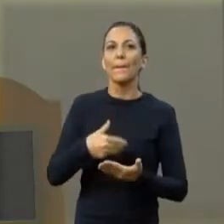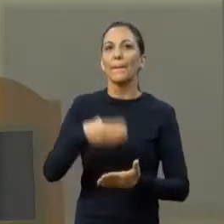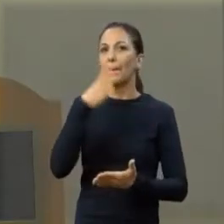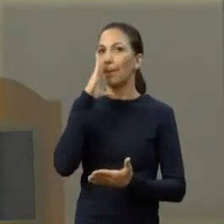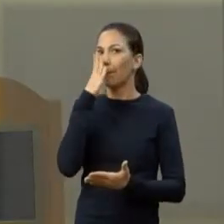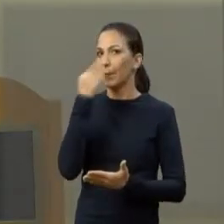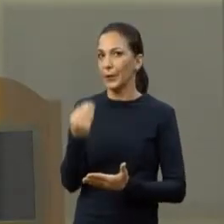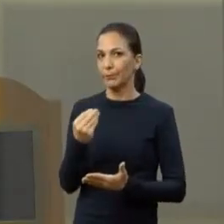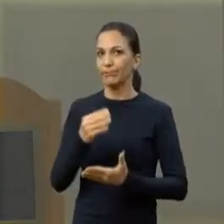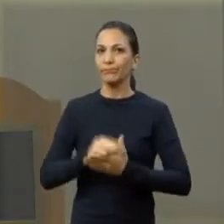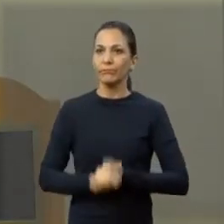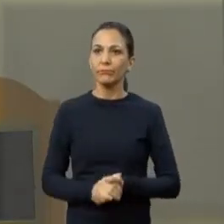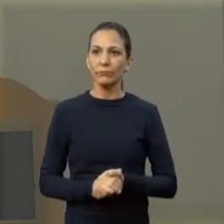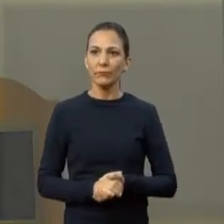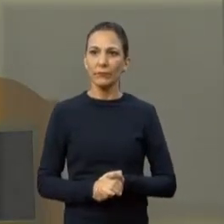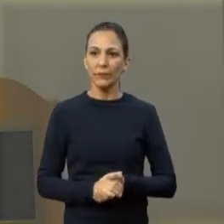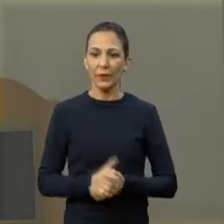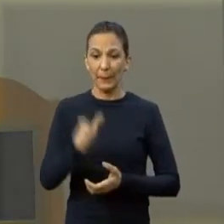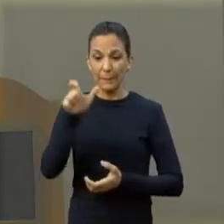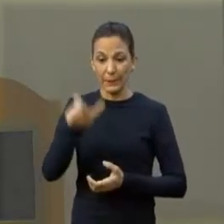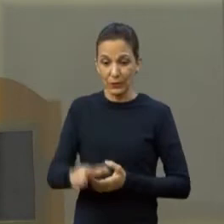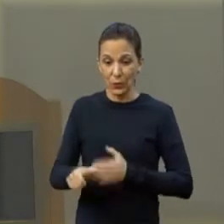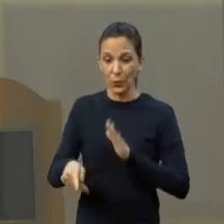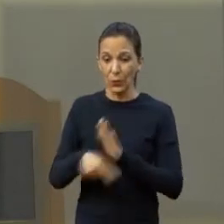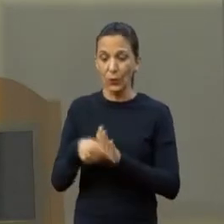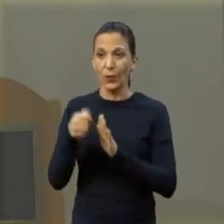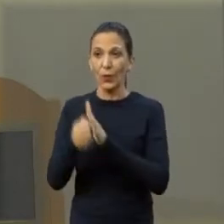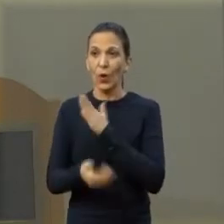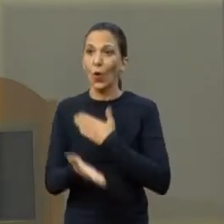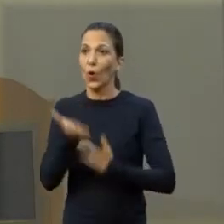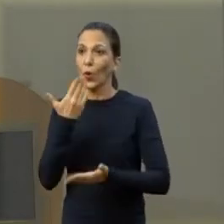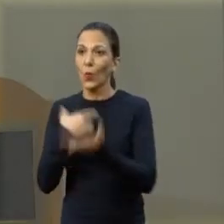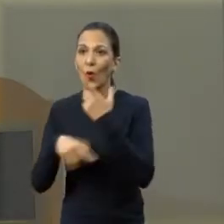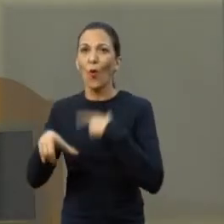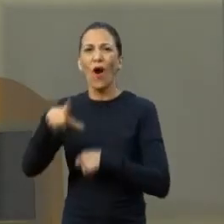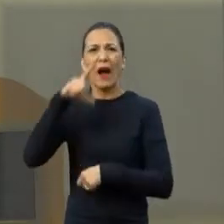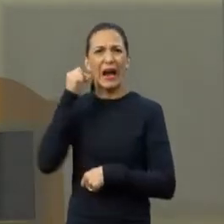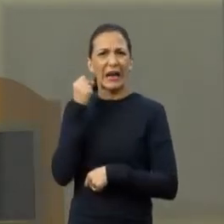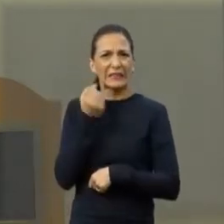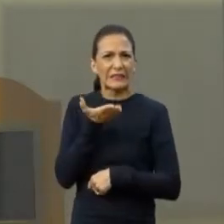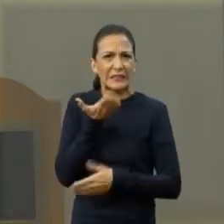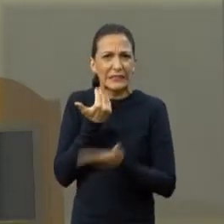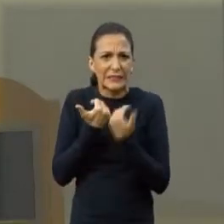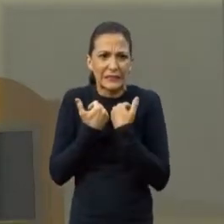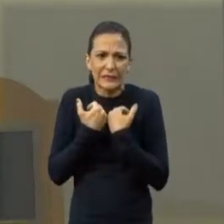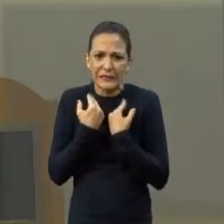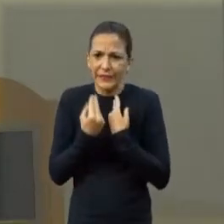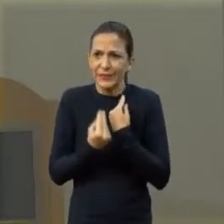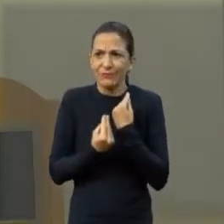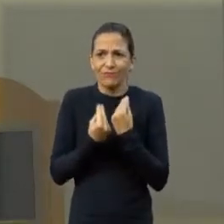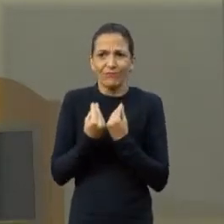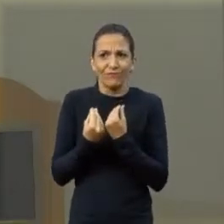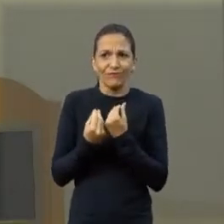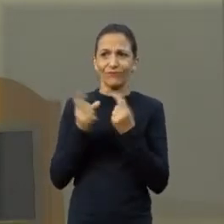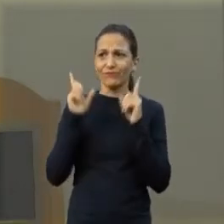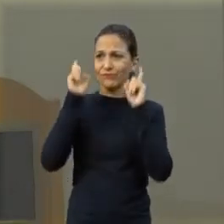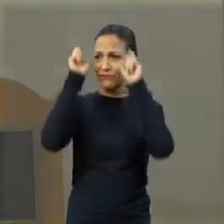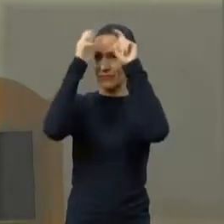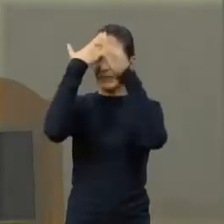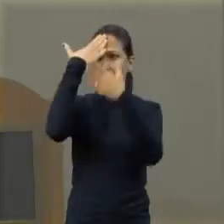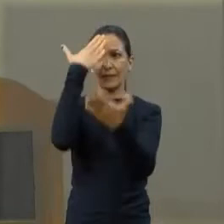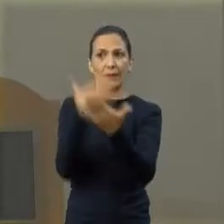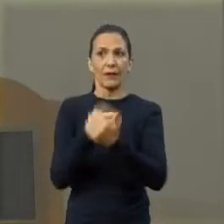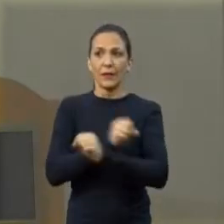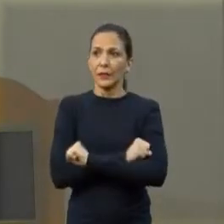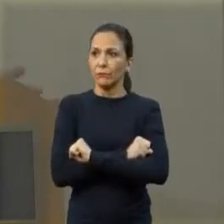araraquarense comer um gato Presidente é difícil eu não posso